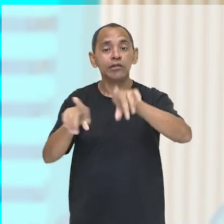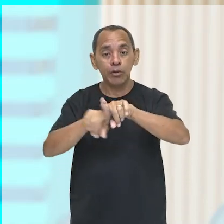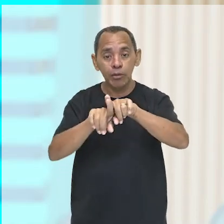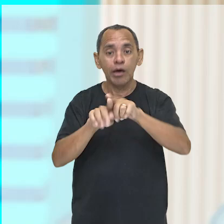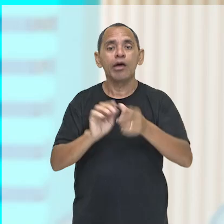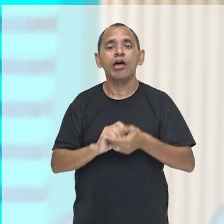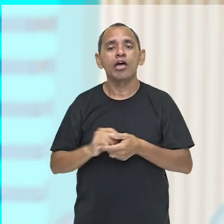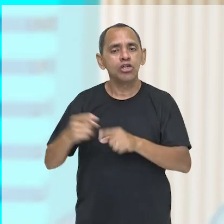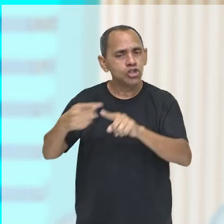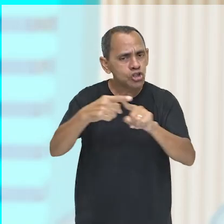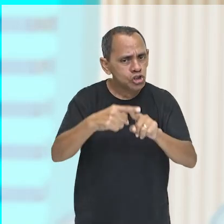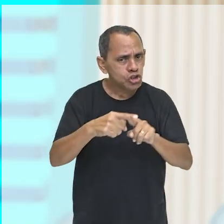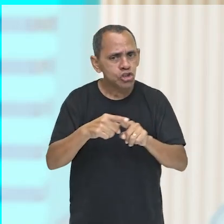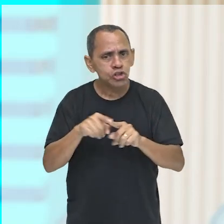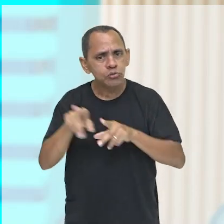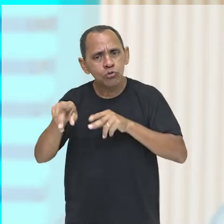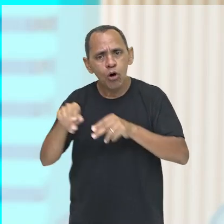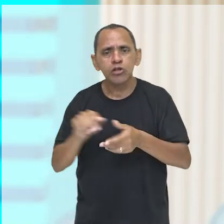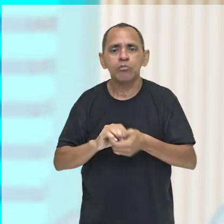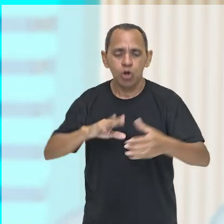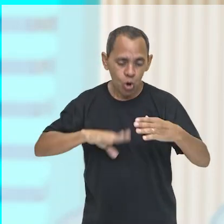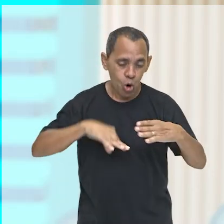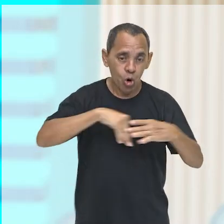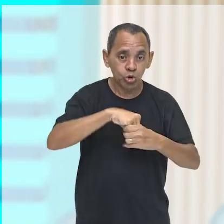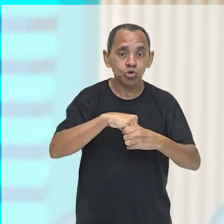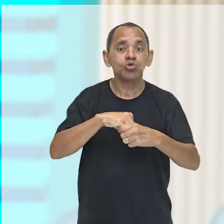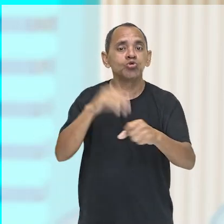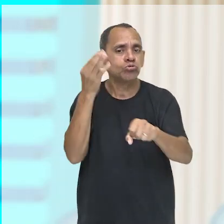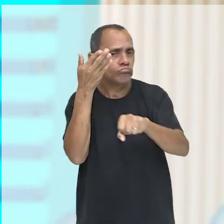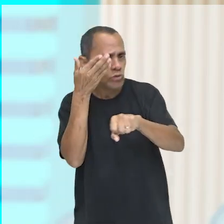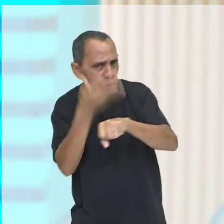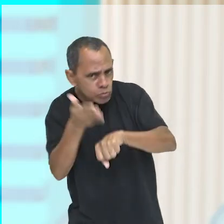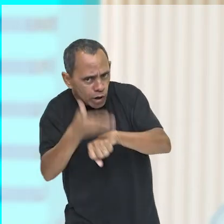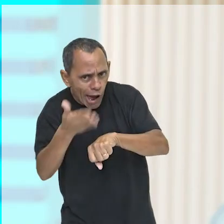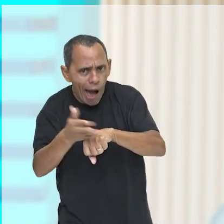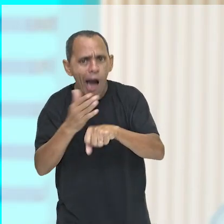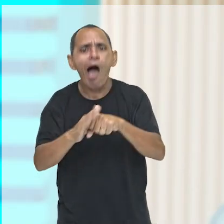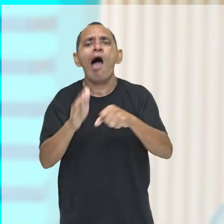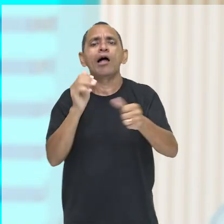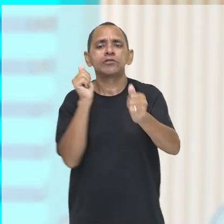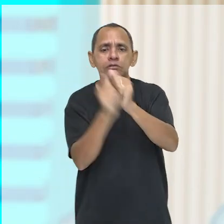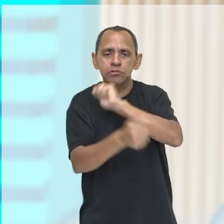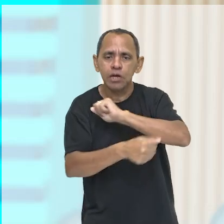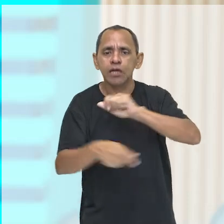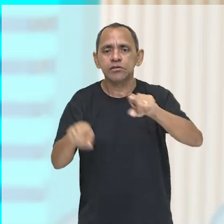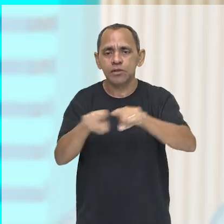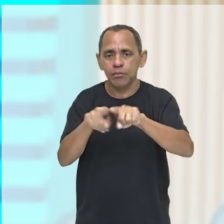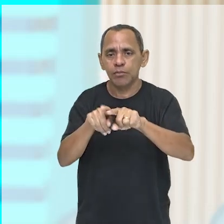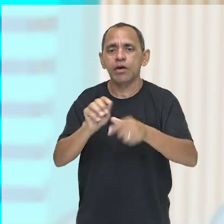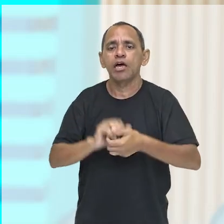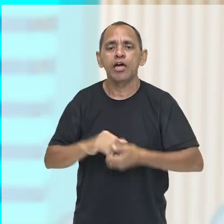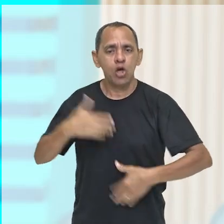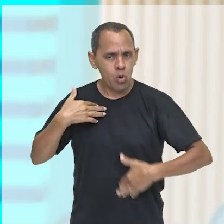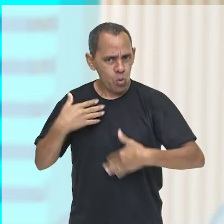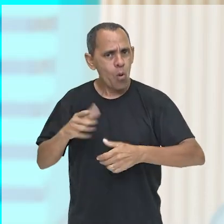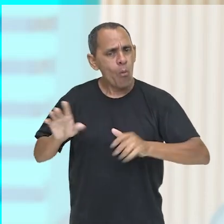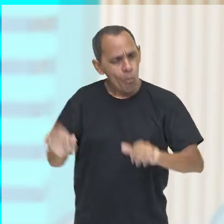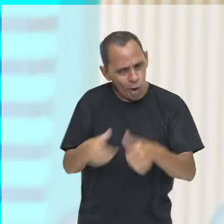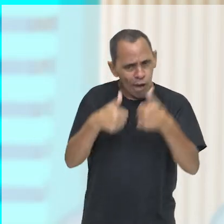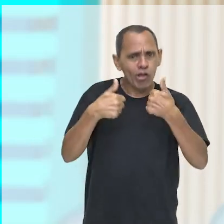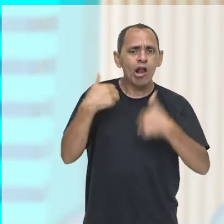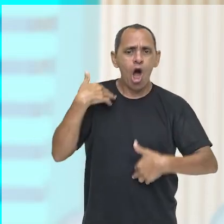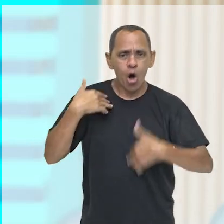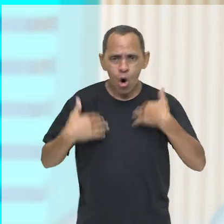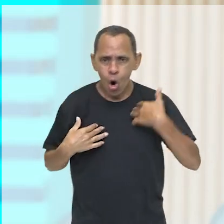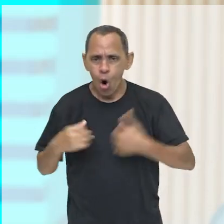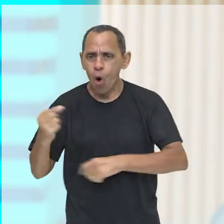é um conjunto de exercícios que vão trabalhar o aprimoramento do seu corpo, visando o aumento da força,